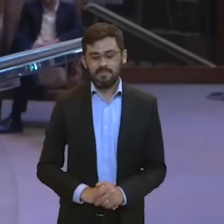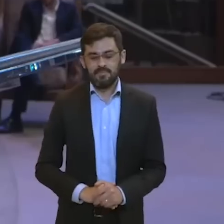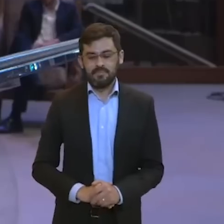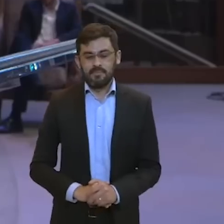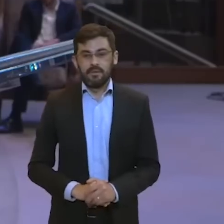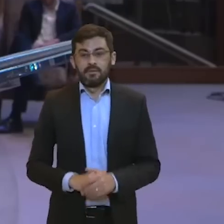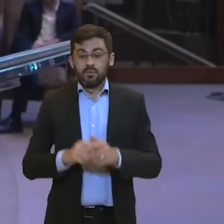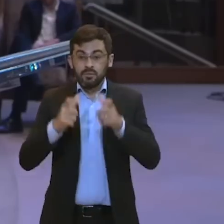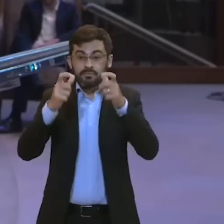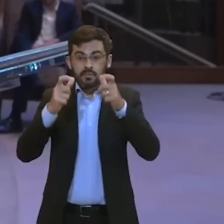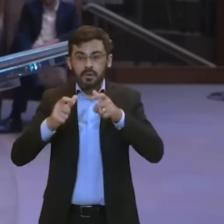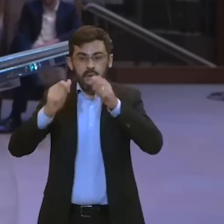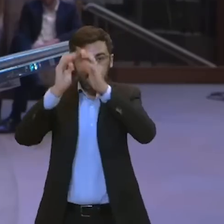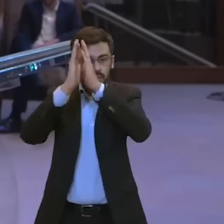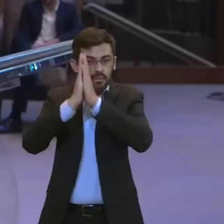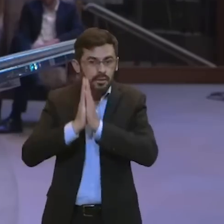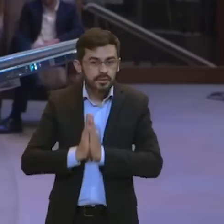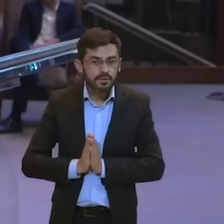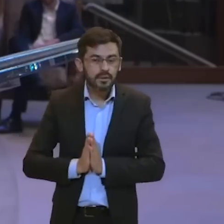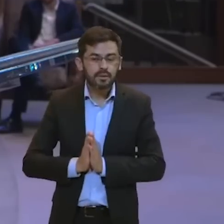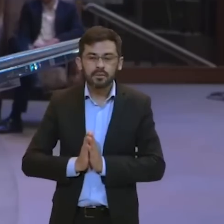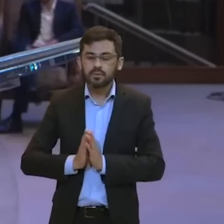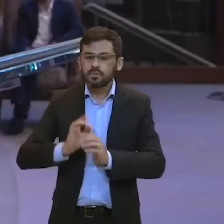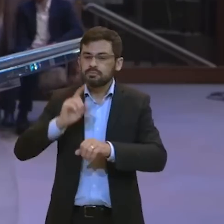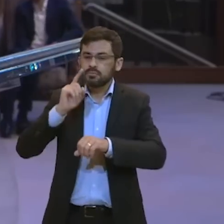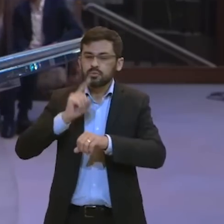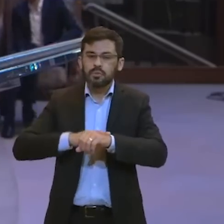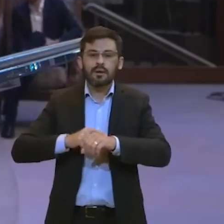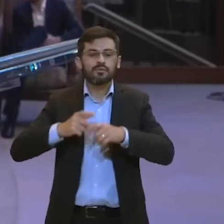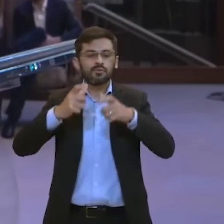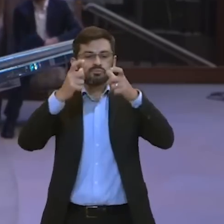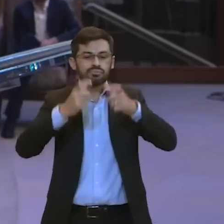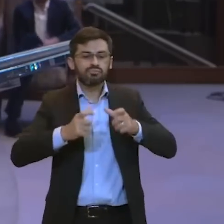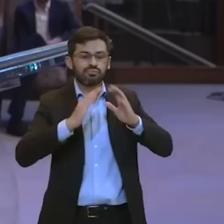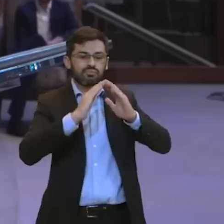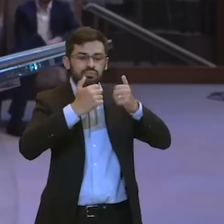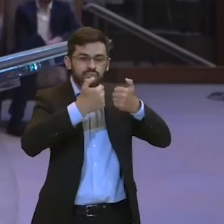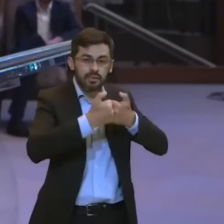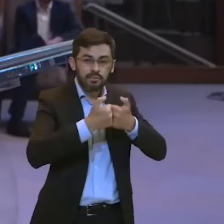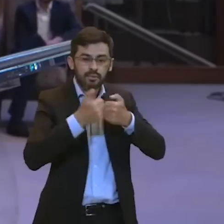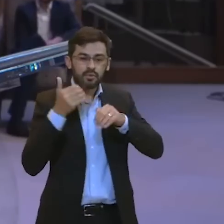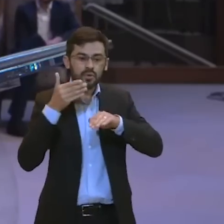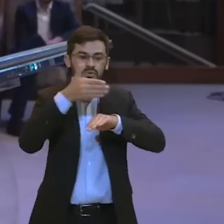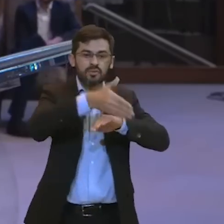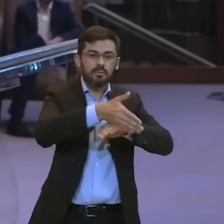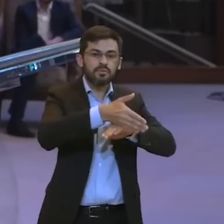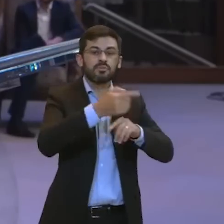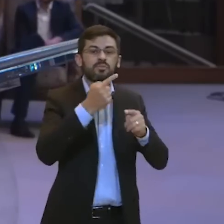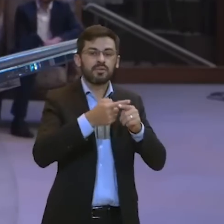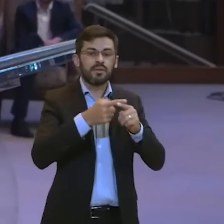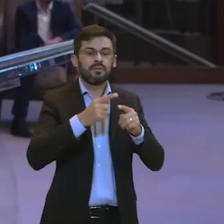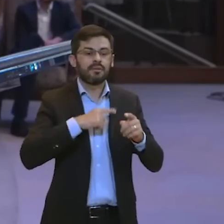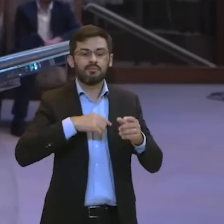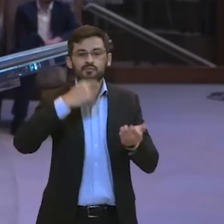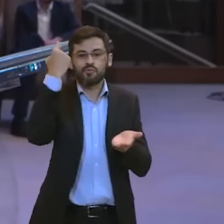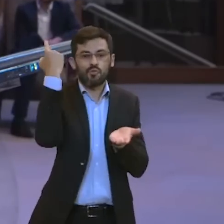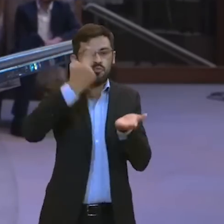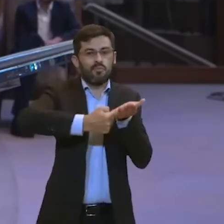No lugar da adoração, no templo do Senhor, a gente vai porque a gente marcou um encontro com